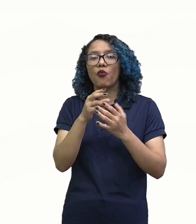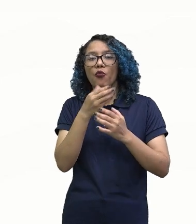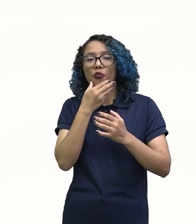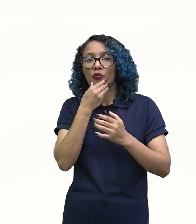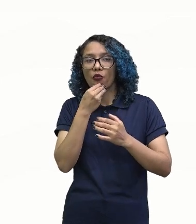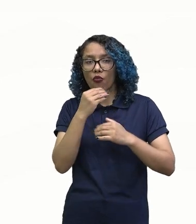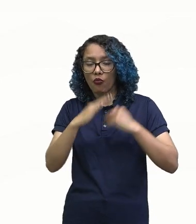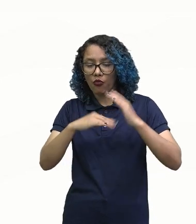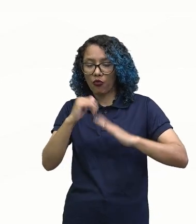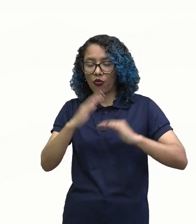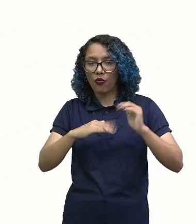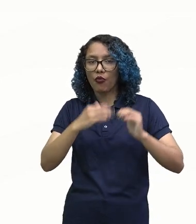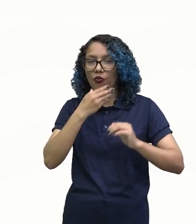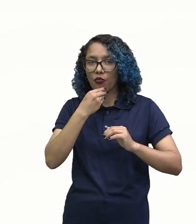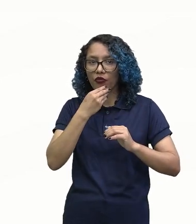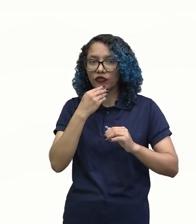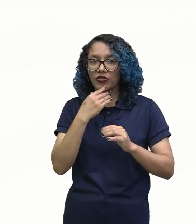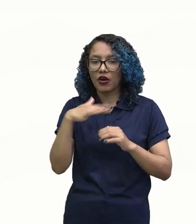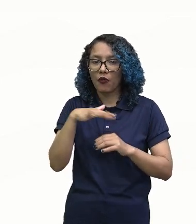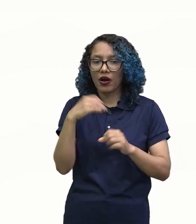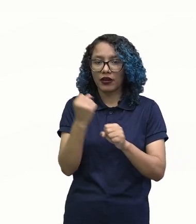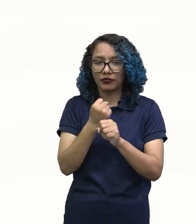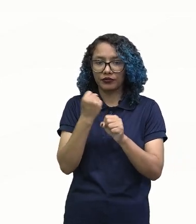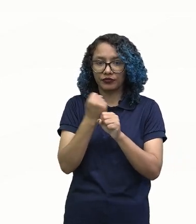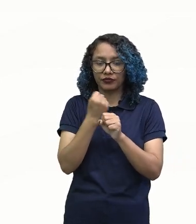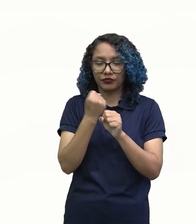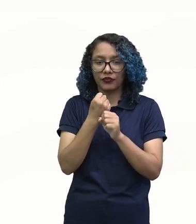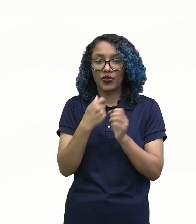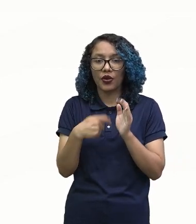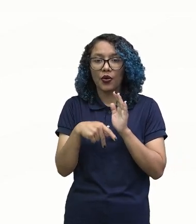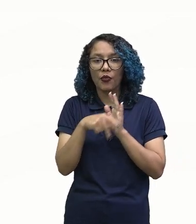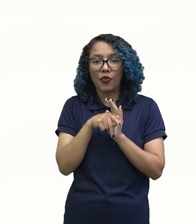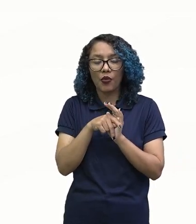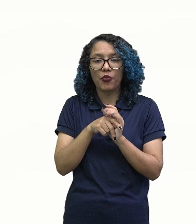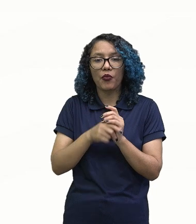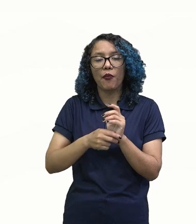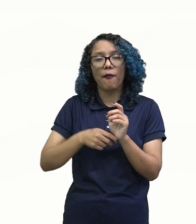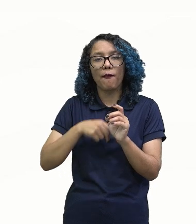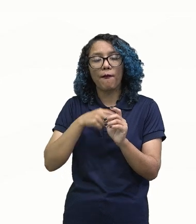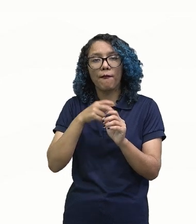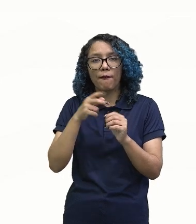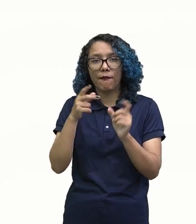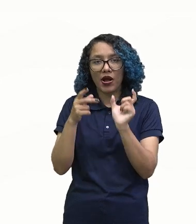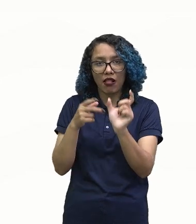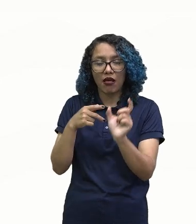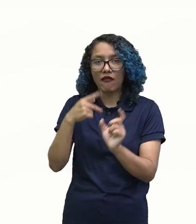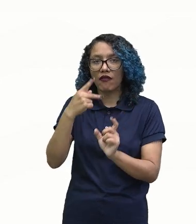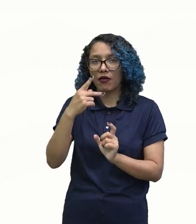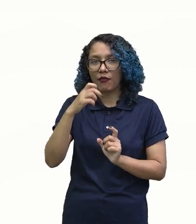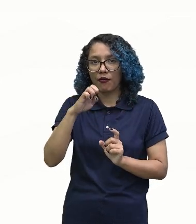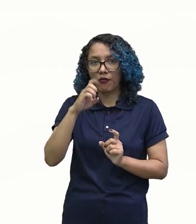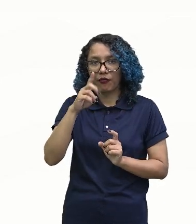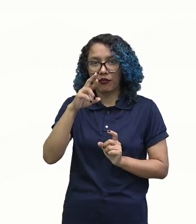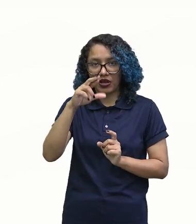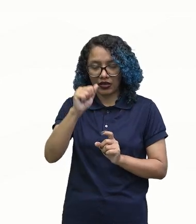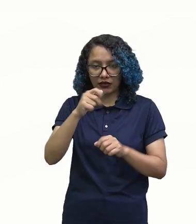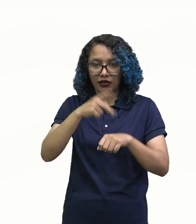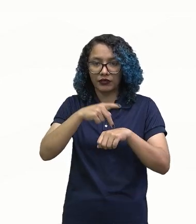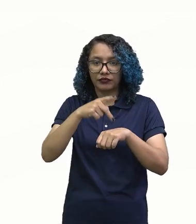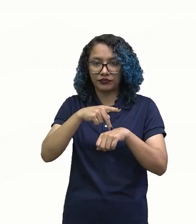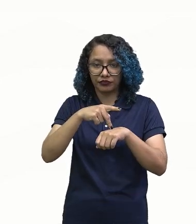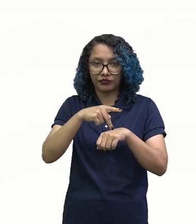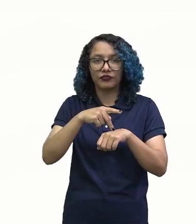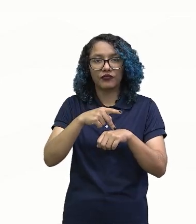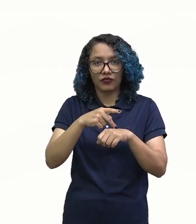Porque vem da palavra pedra, que é justamente um dos elementos que se usa